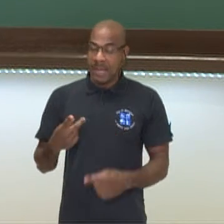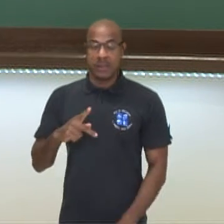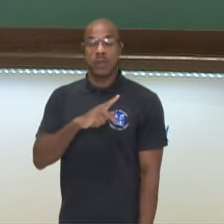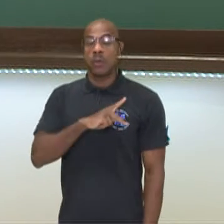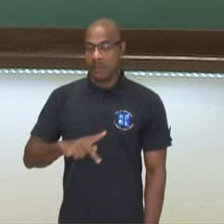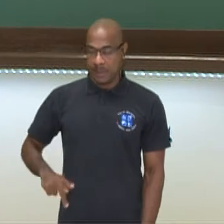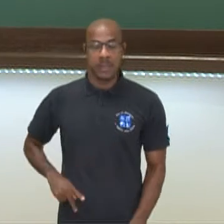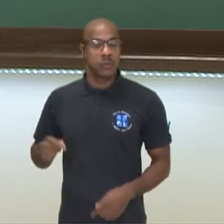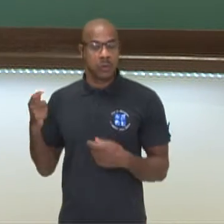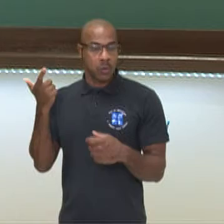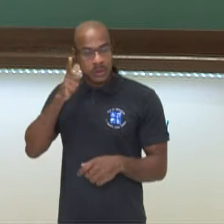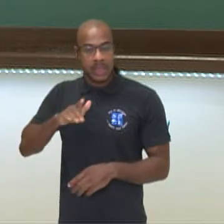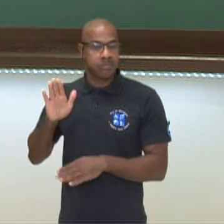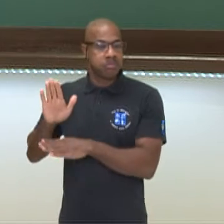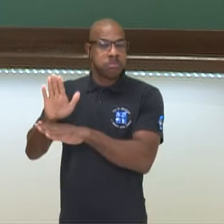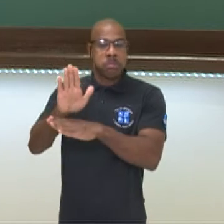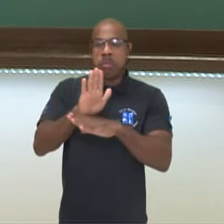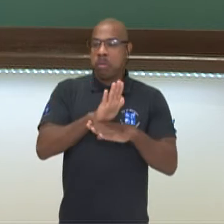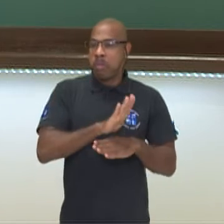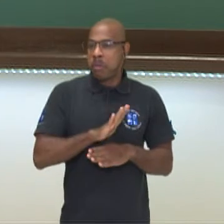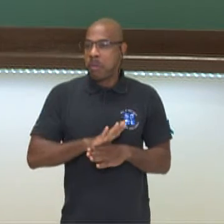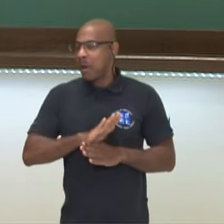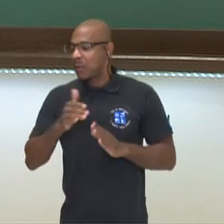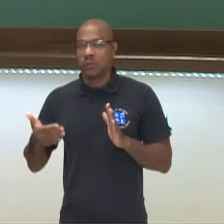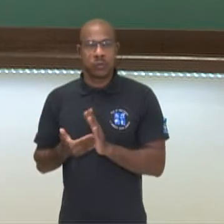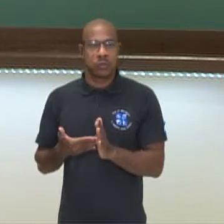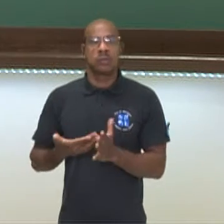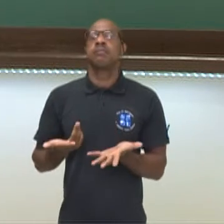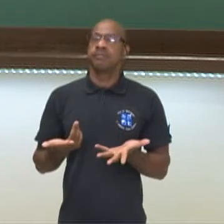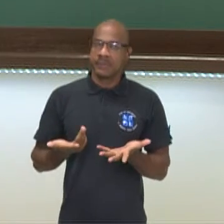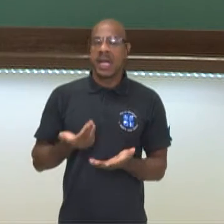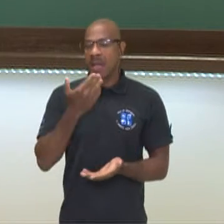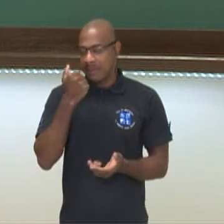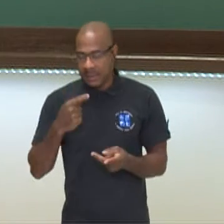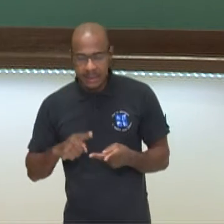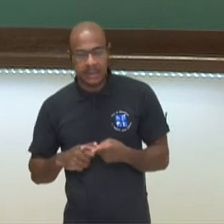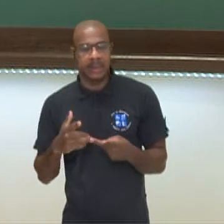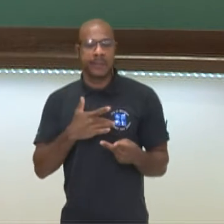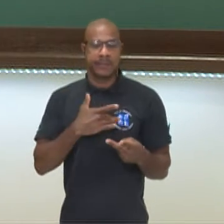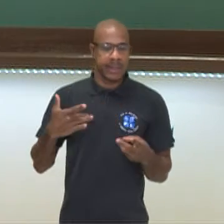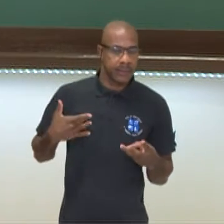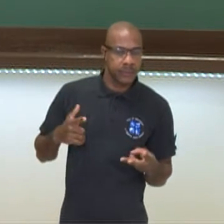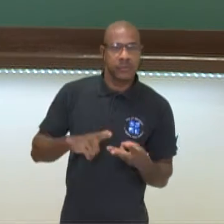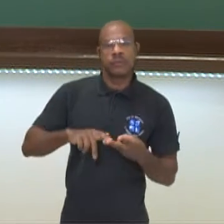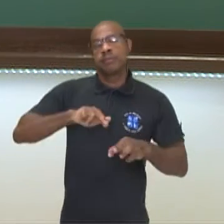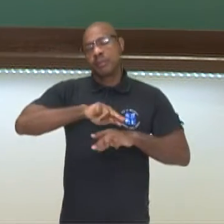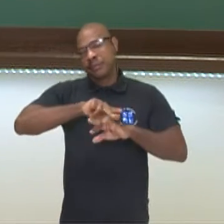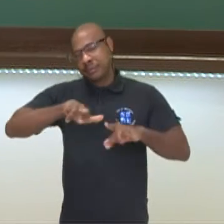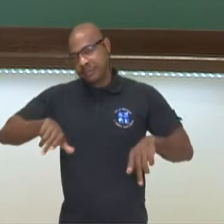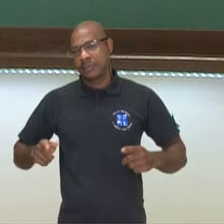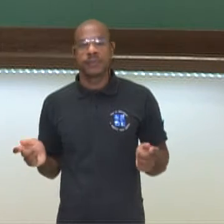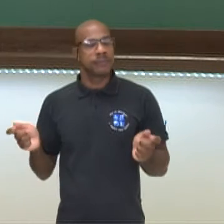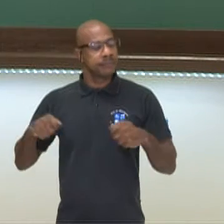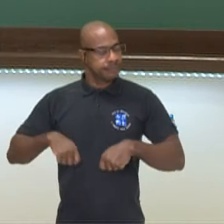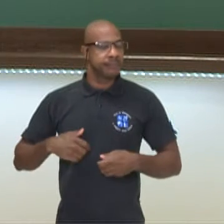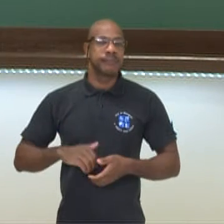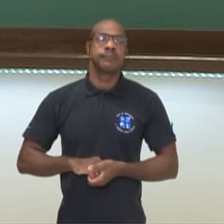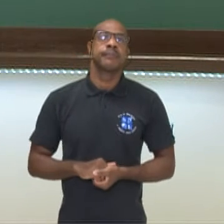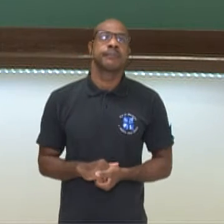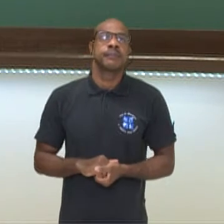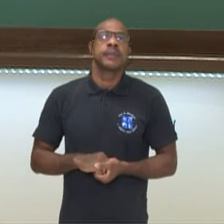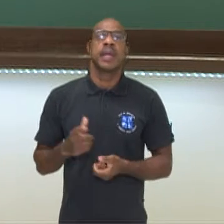etc., né, que acaba retornando aí muito daquilo que se contribui com o Estado. Então, né, são dados aí, né, empíricos,